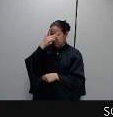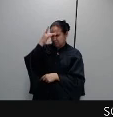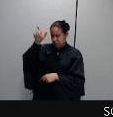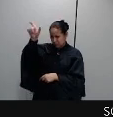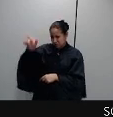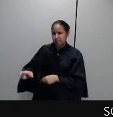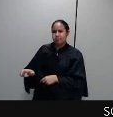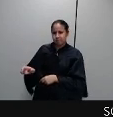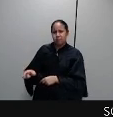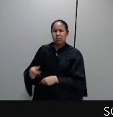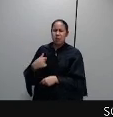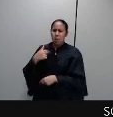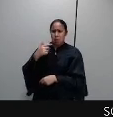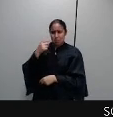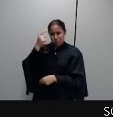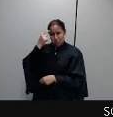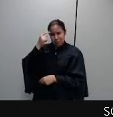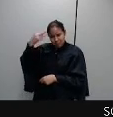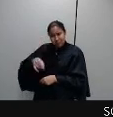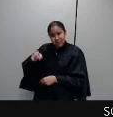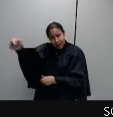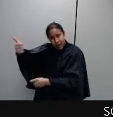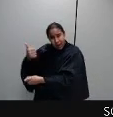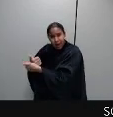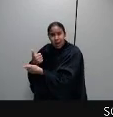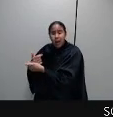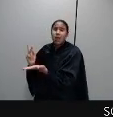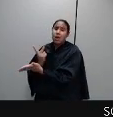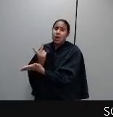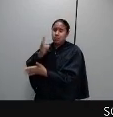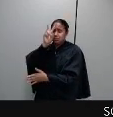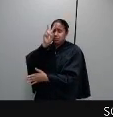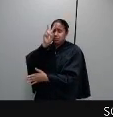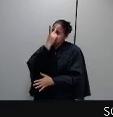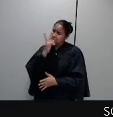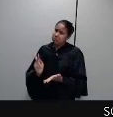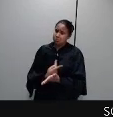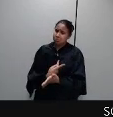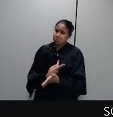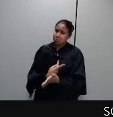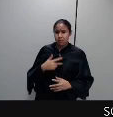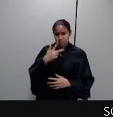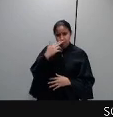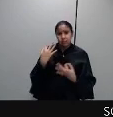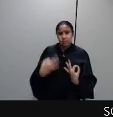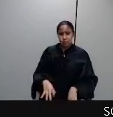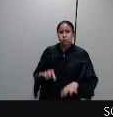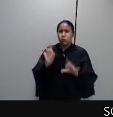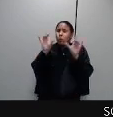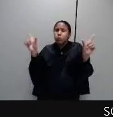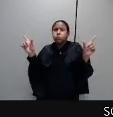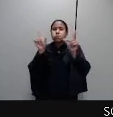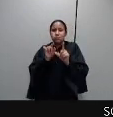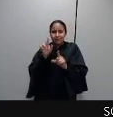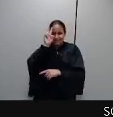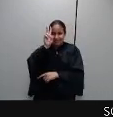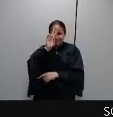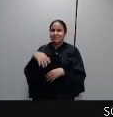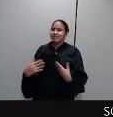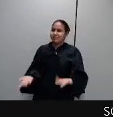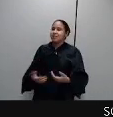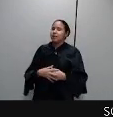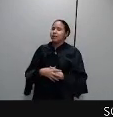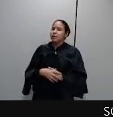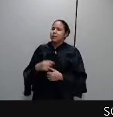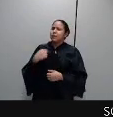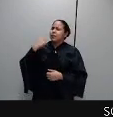colar lá no tribunal de origem também né É só pra resumir a história mas enfim uma o peso que não haja